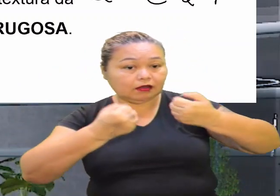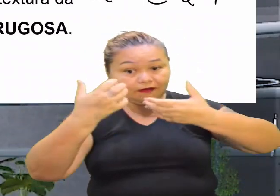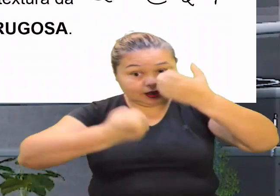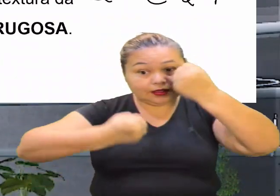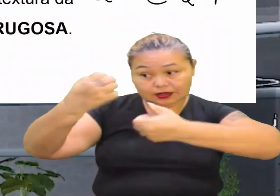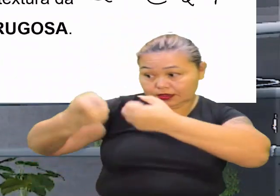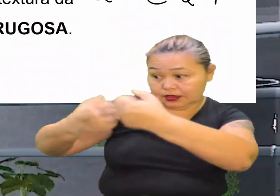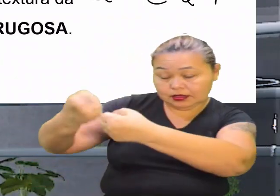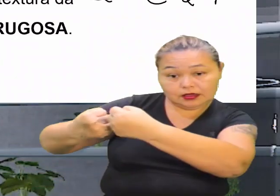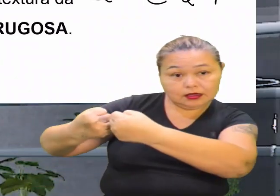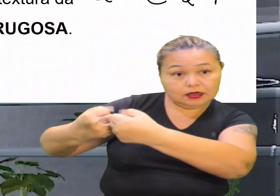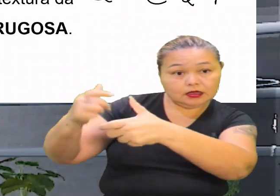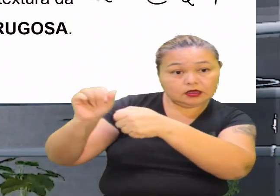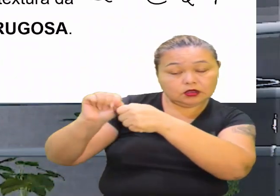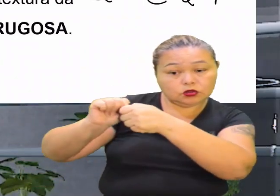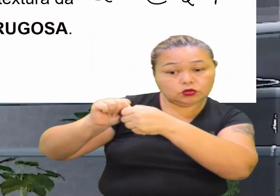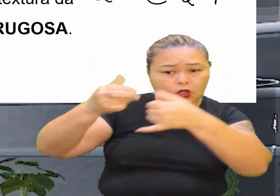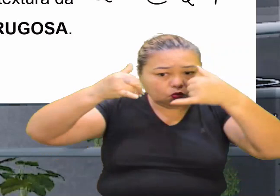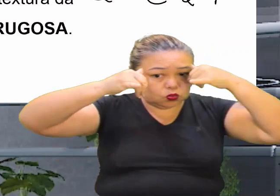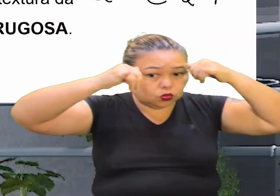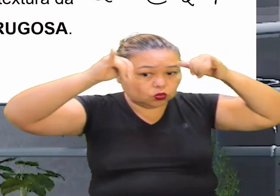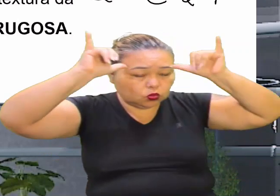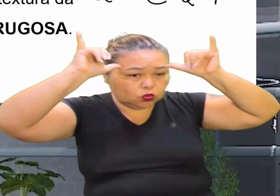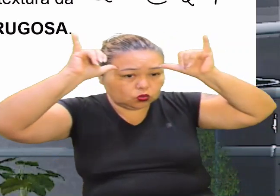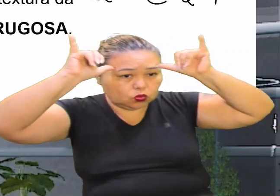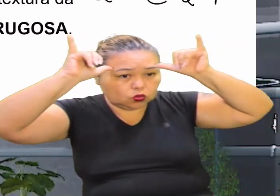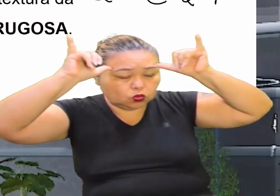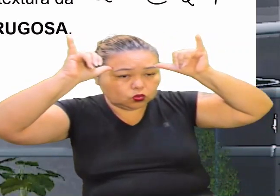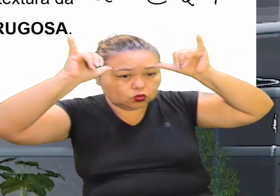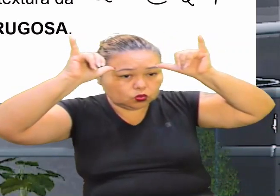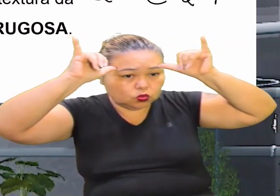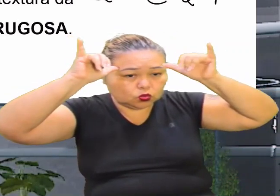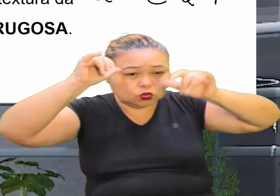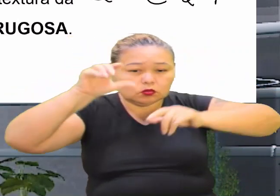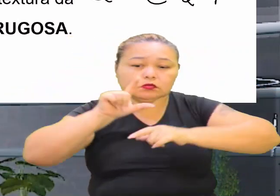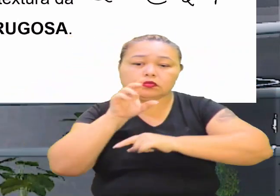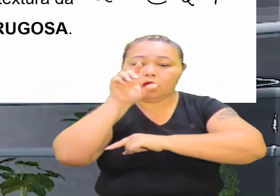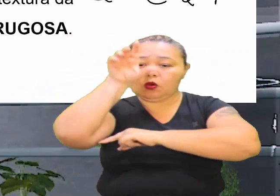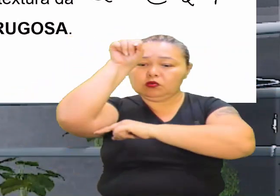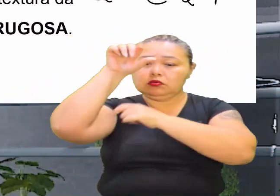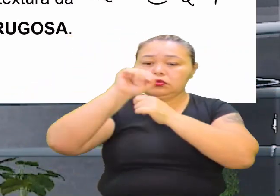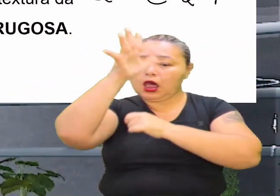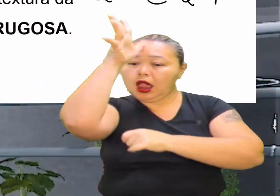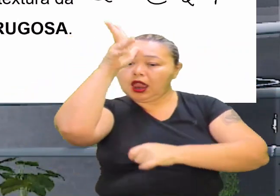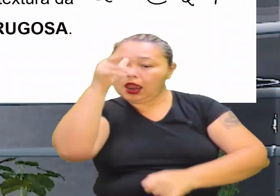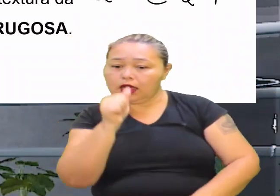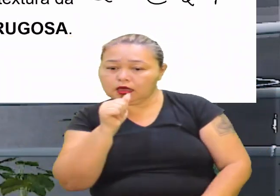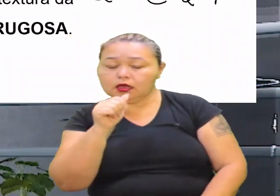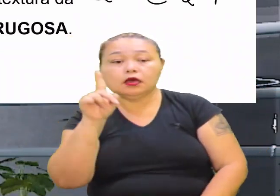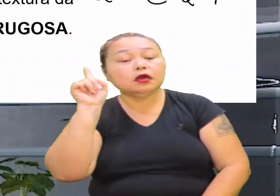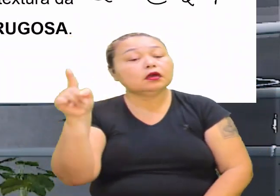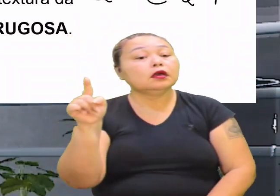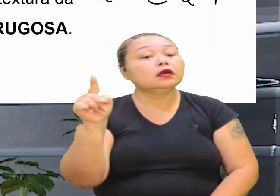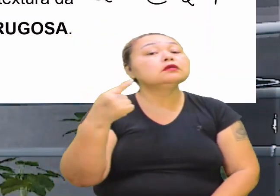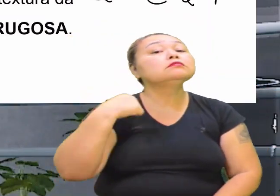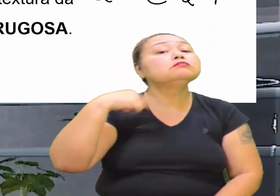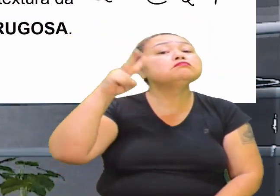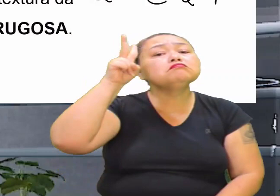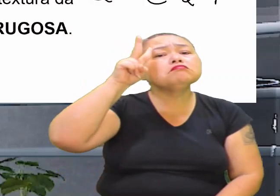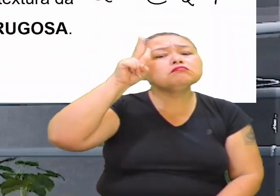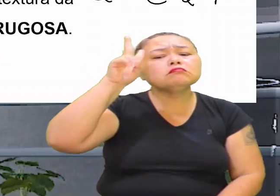leiteira, não tem o touro, não tem avestruz, galinha. Então você imagina